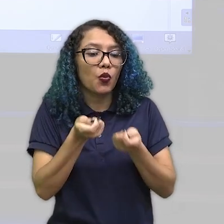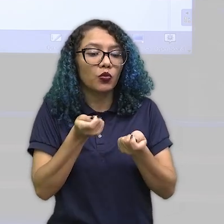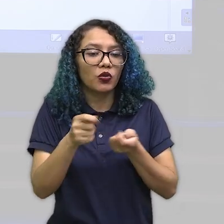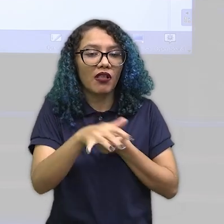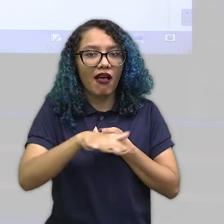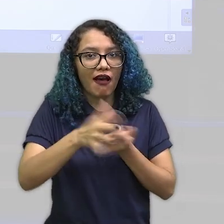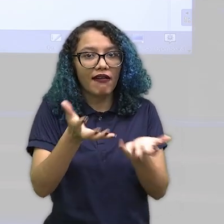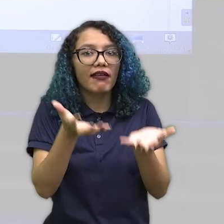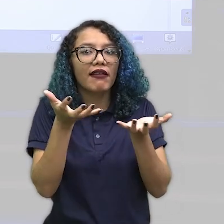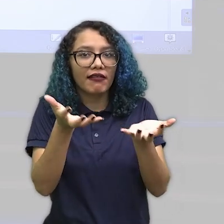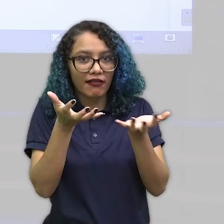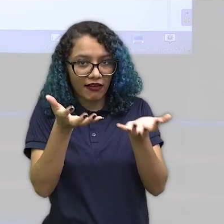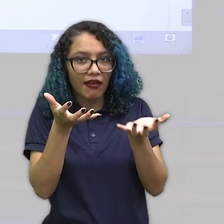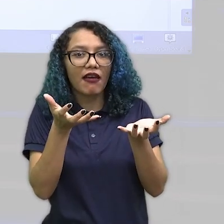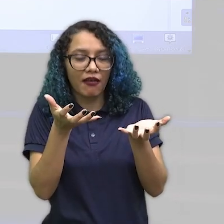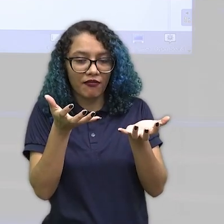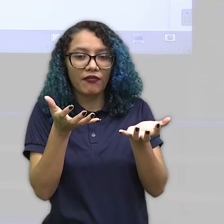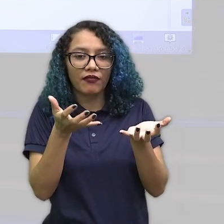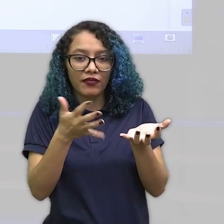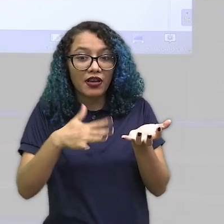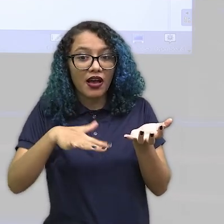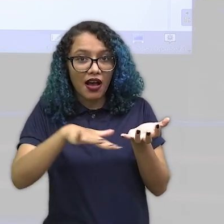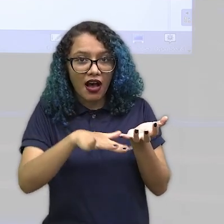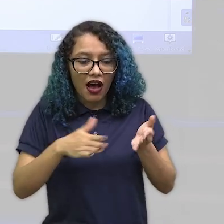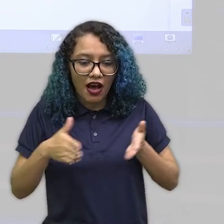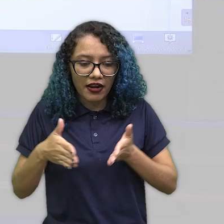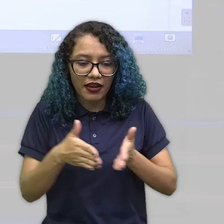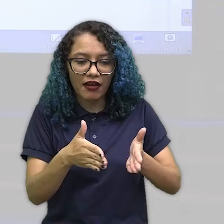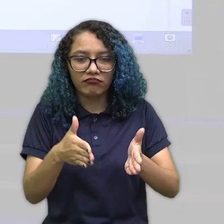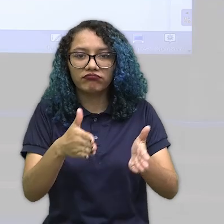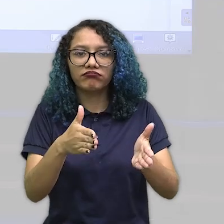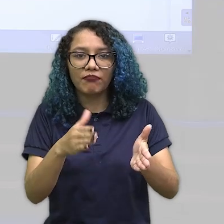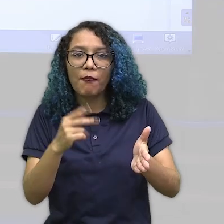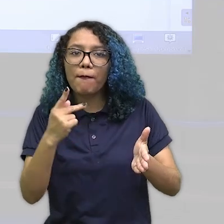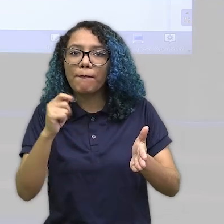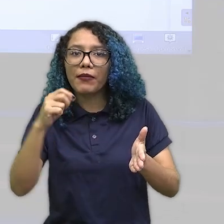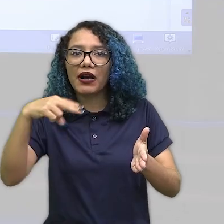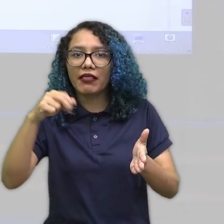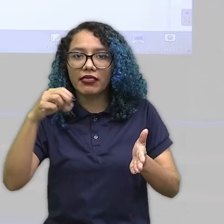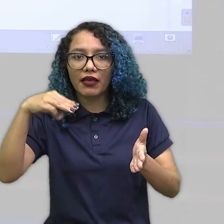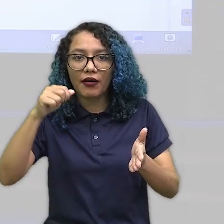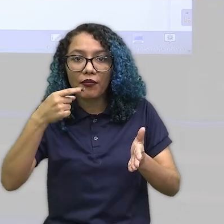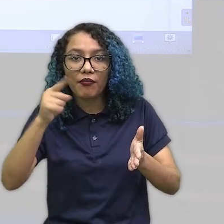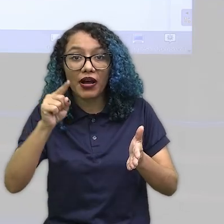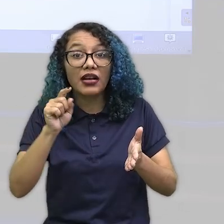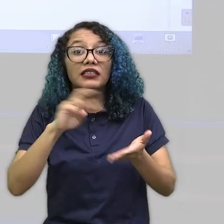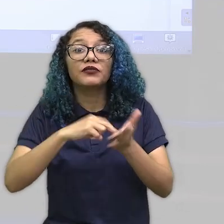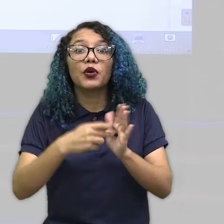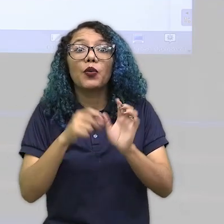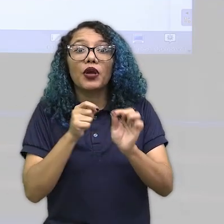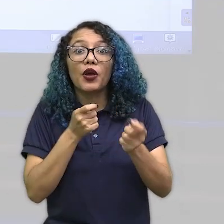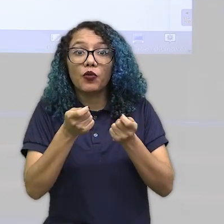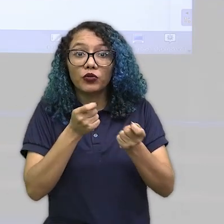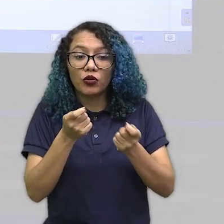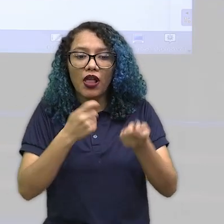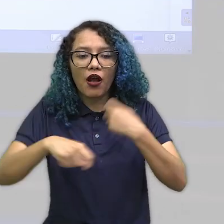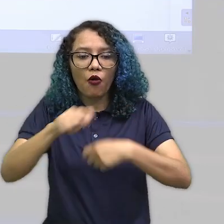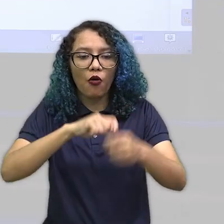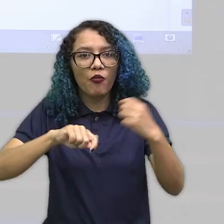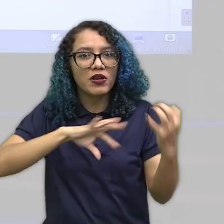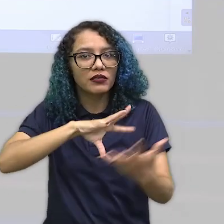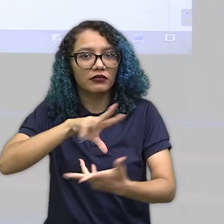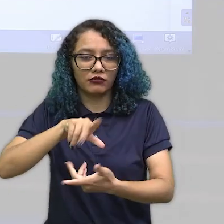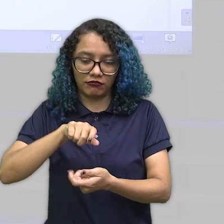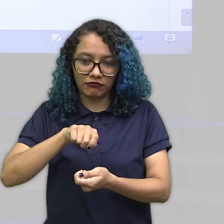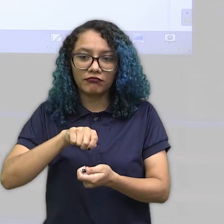porque controlar aquela porção, né, esse espaço onde está ali o Canal do Panamá, significa ali controlar boa parte do mercado